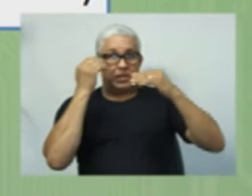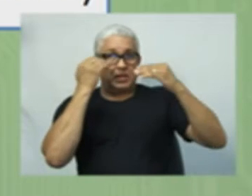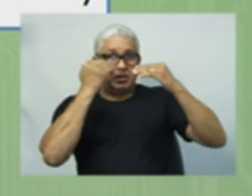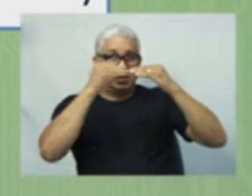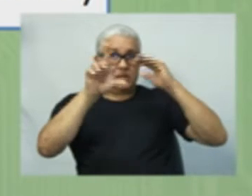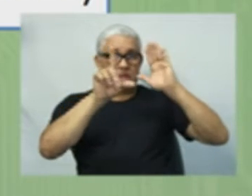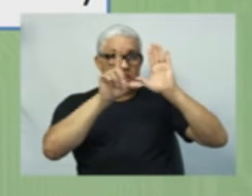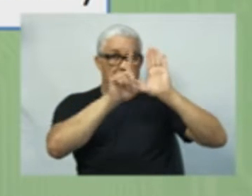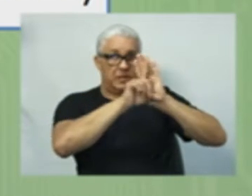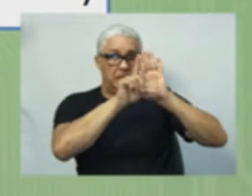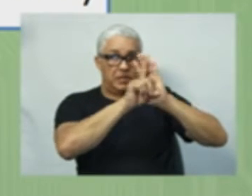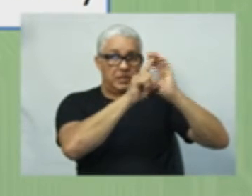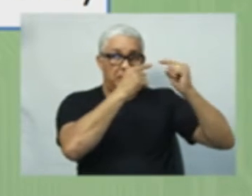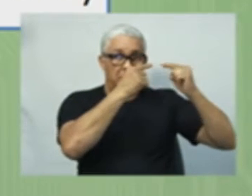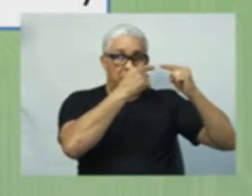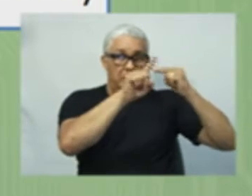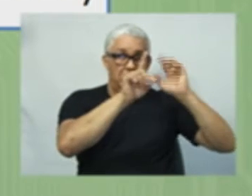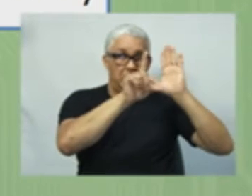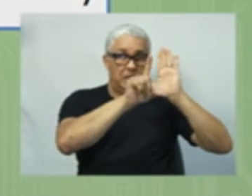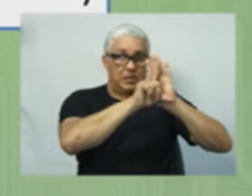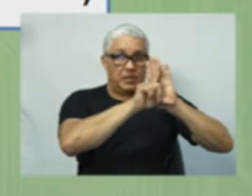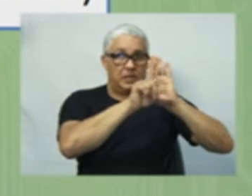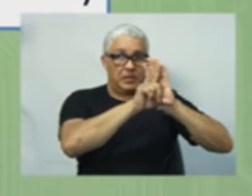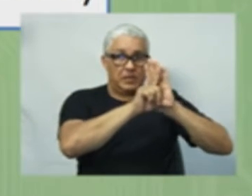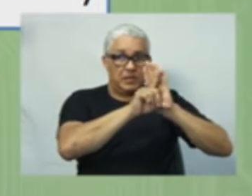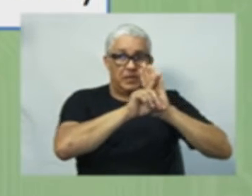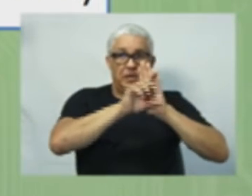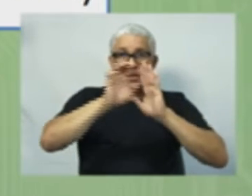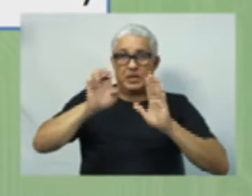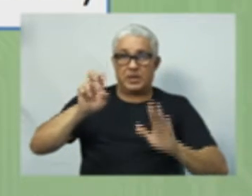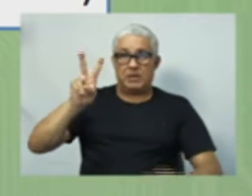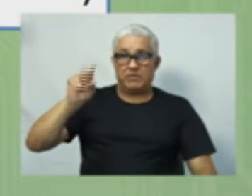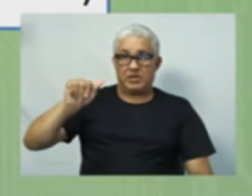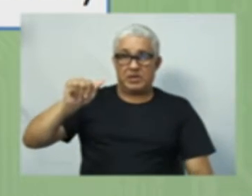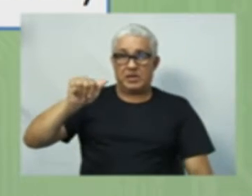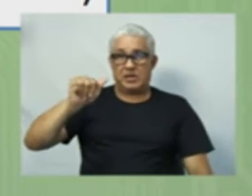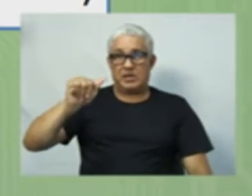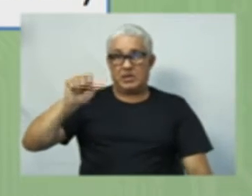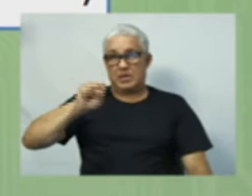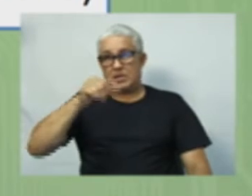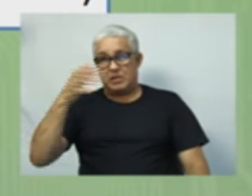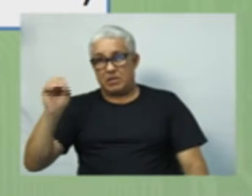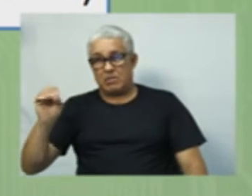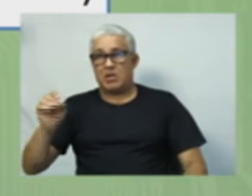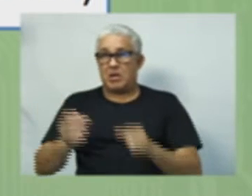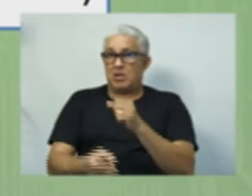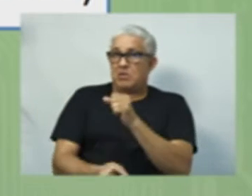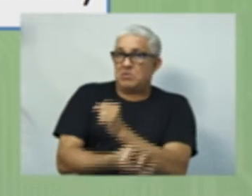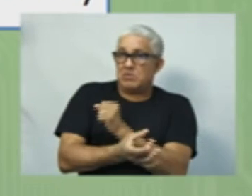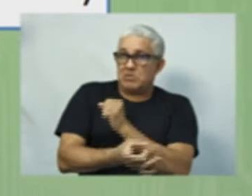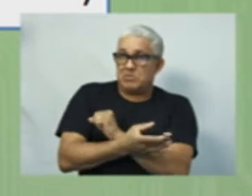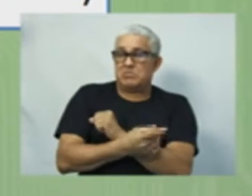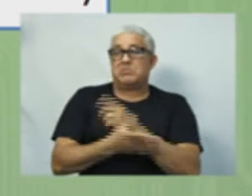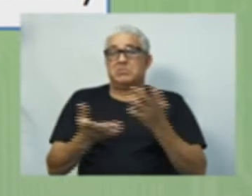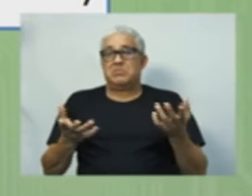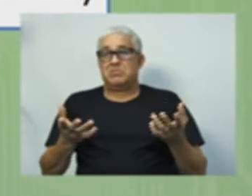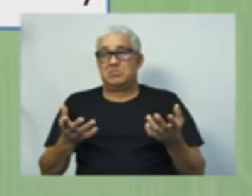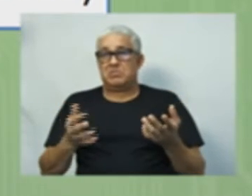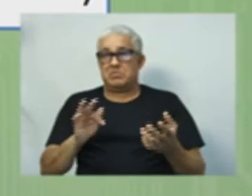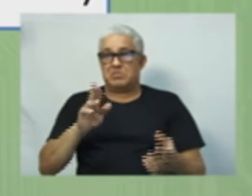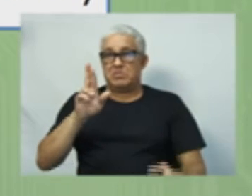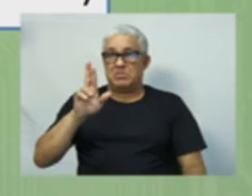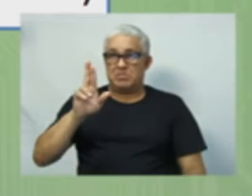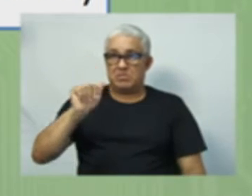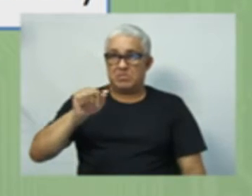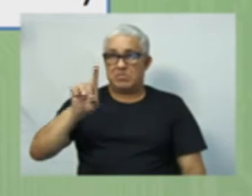ilícitos. Os atos ilegais, que como fraude, sonegação, simulação, tendo